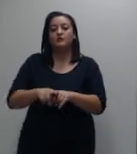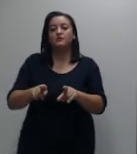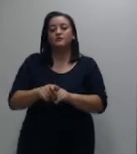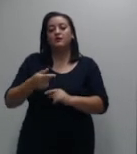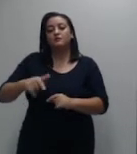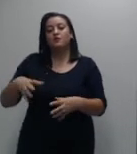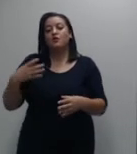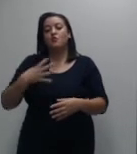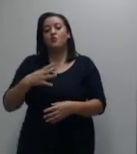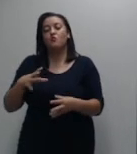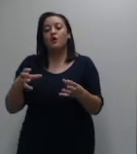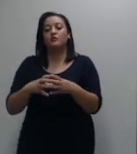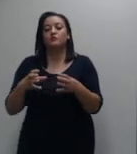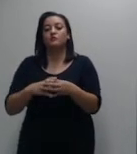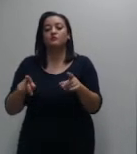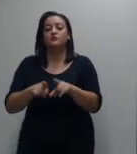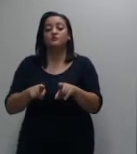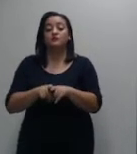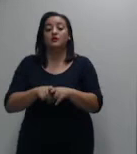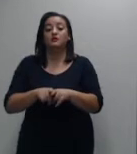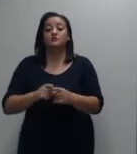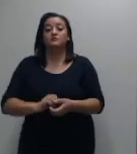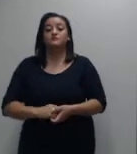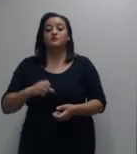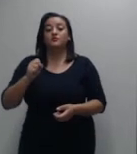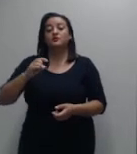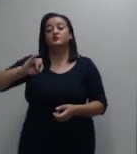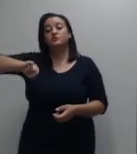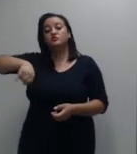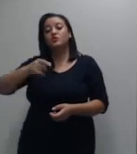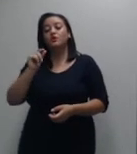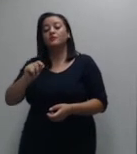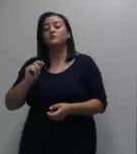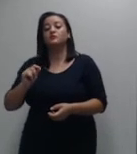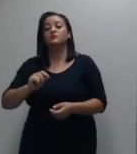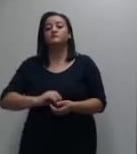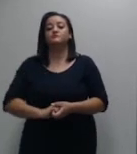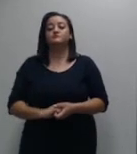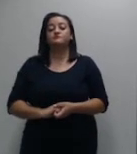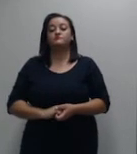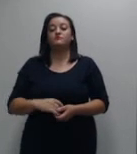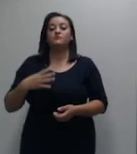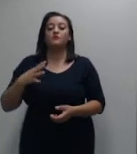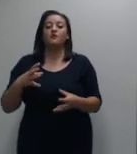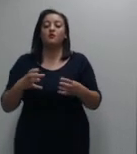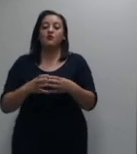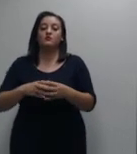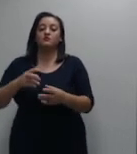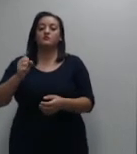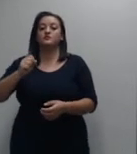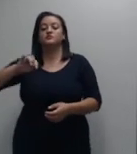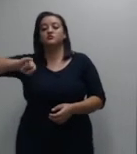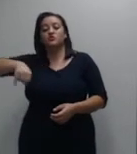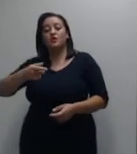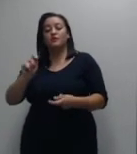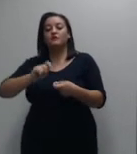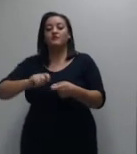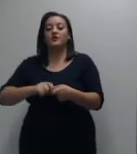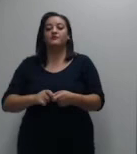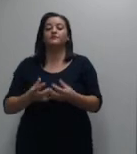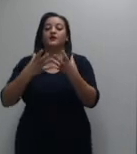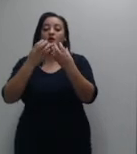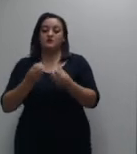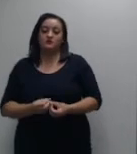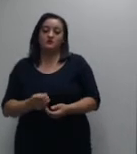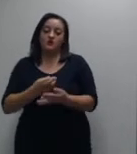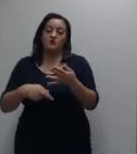igreja quarta turma né do do STJ O que que a quarta turma do STJ seis ela deu provimento